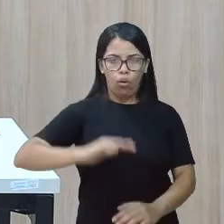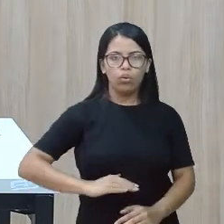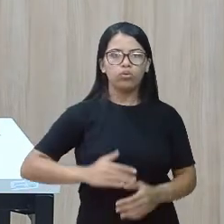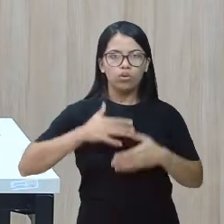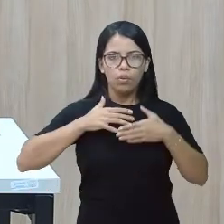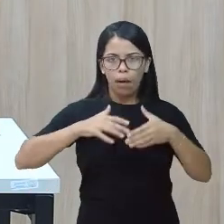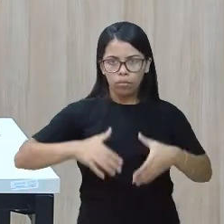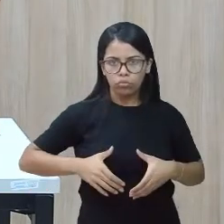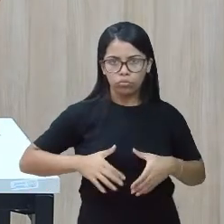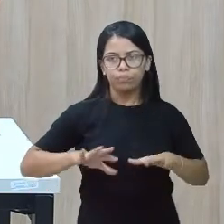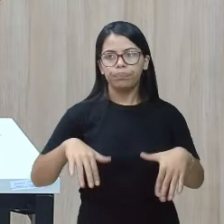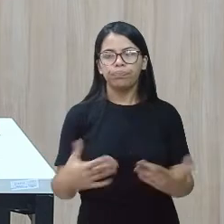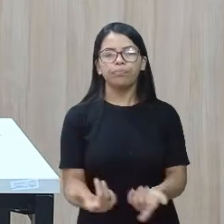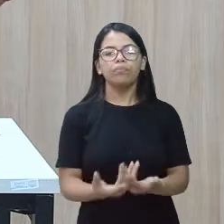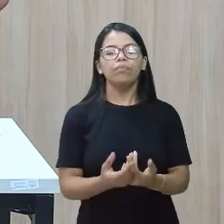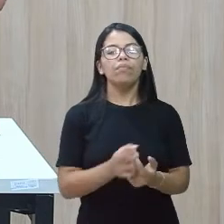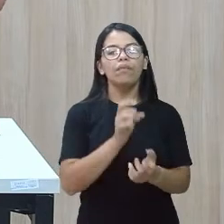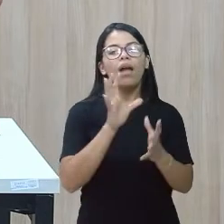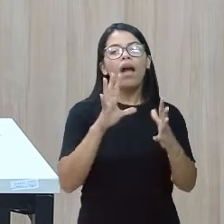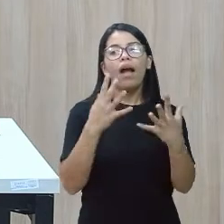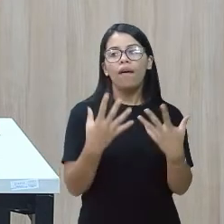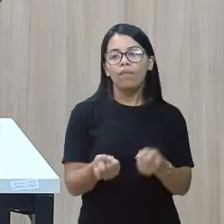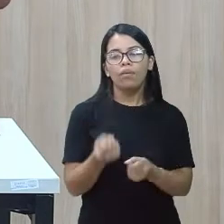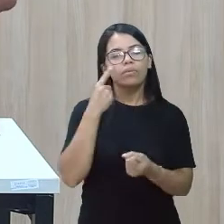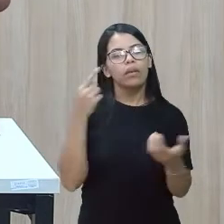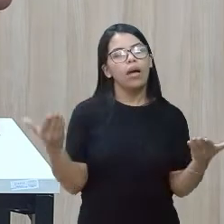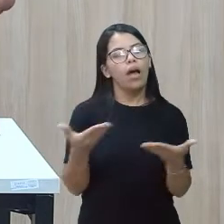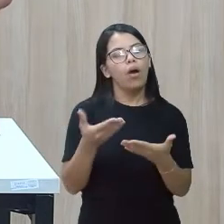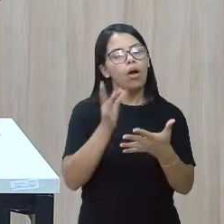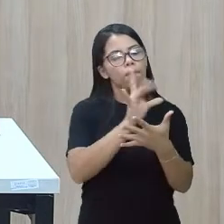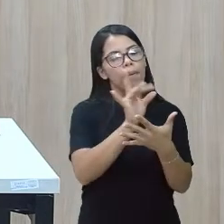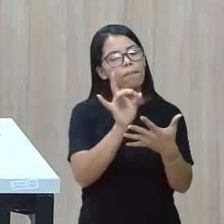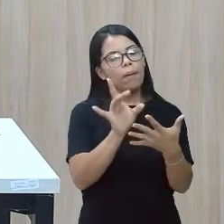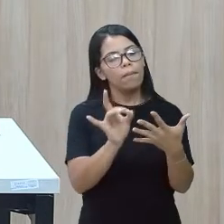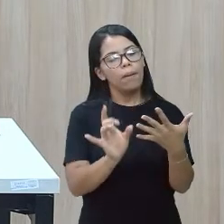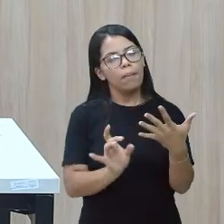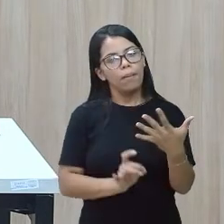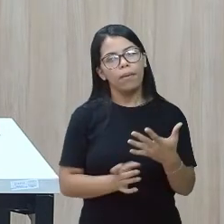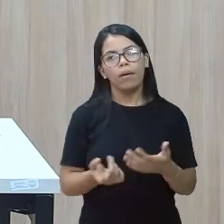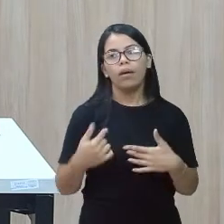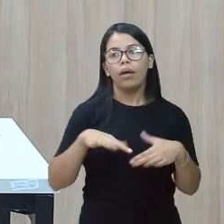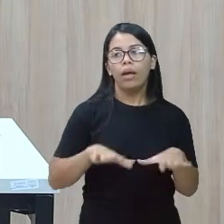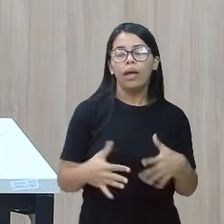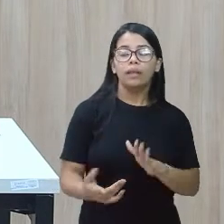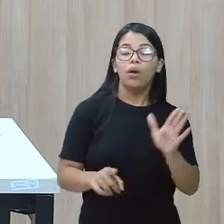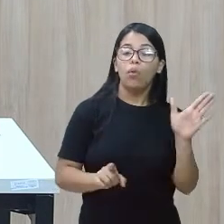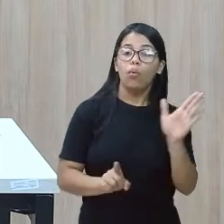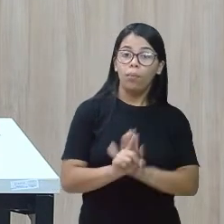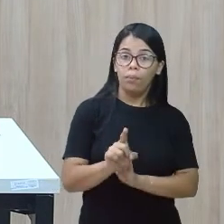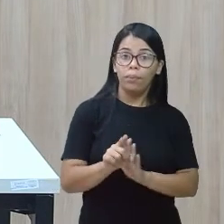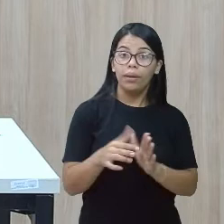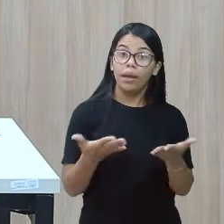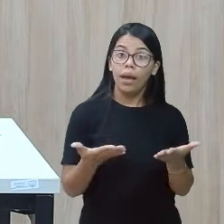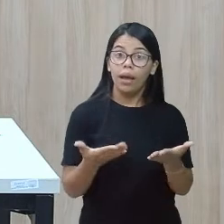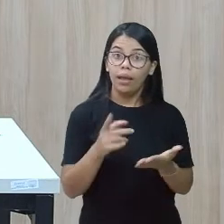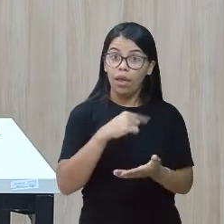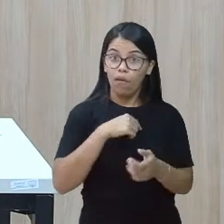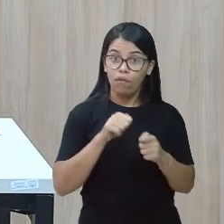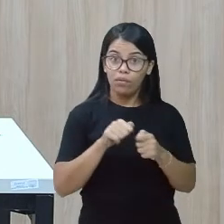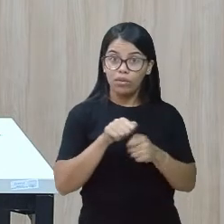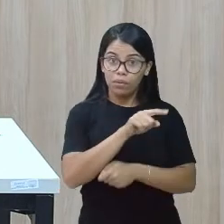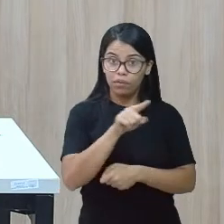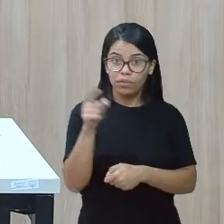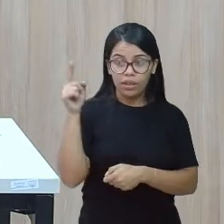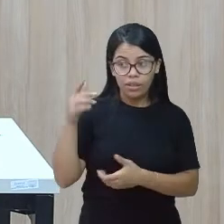deles. E acredito que esse primeiro vai ajudar naquela resposta. A pergunta que eu fiz a